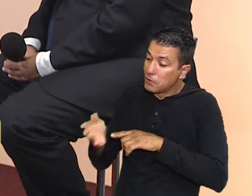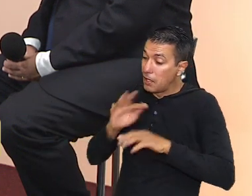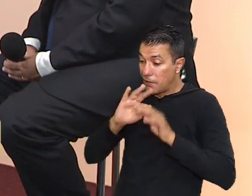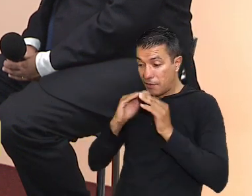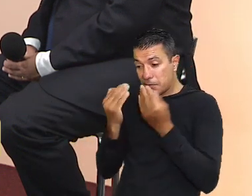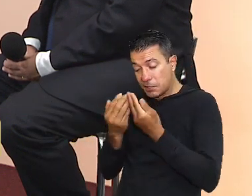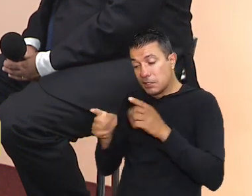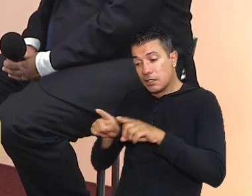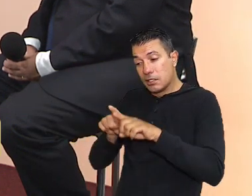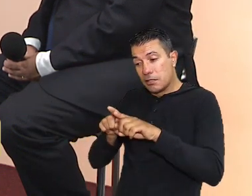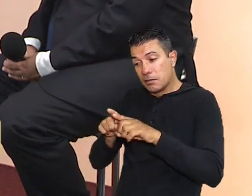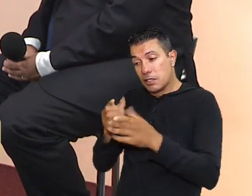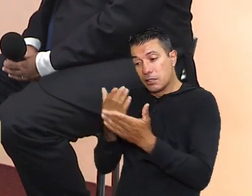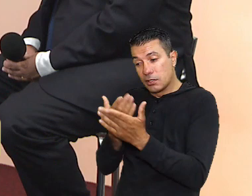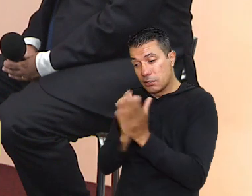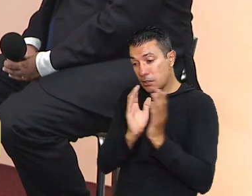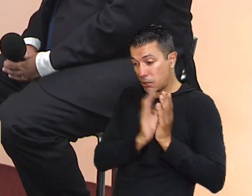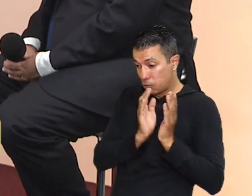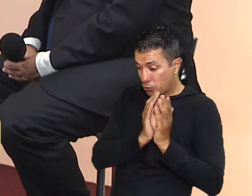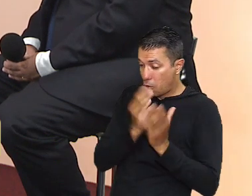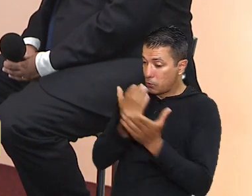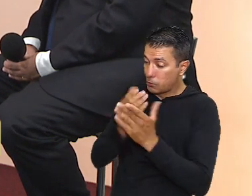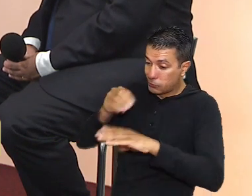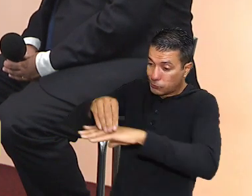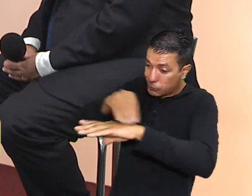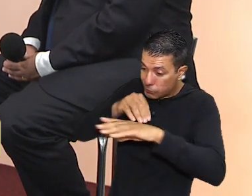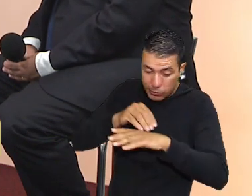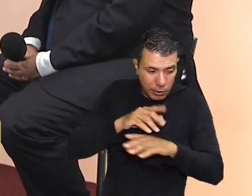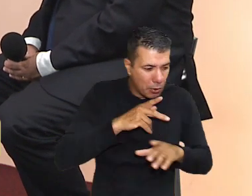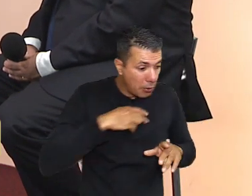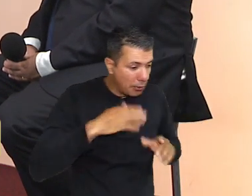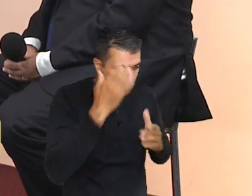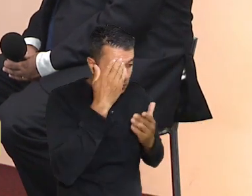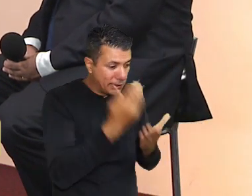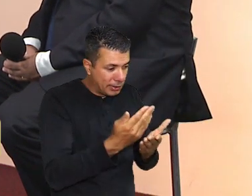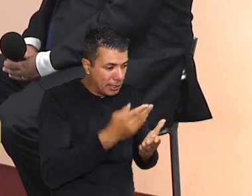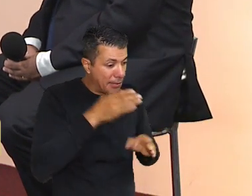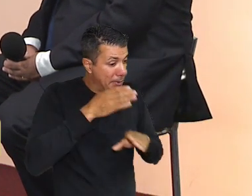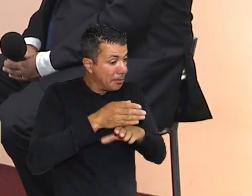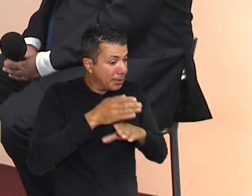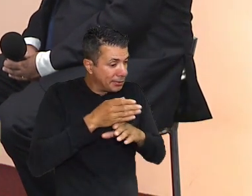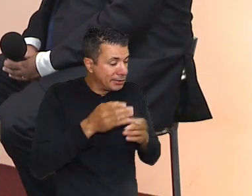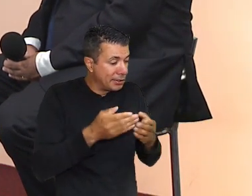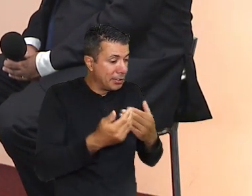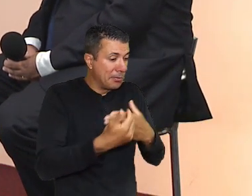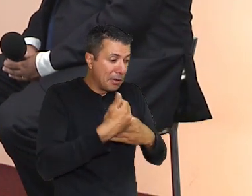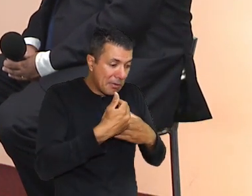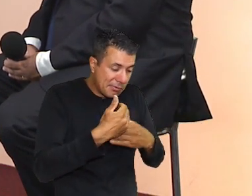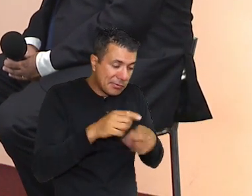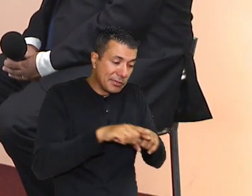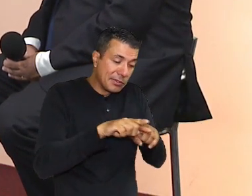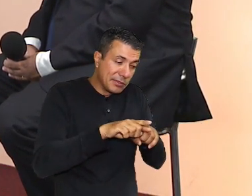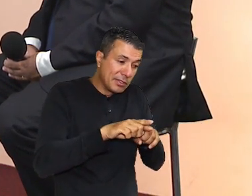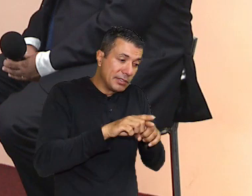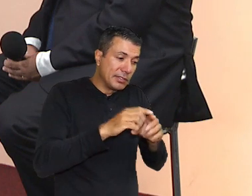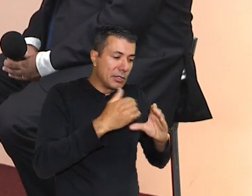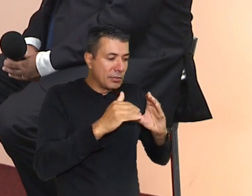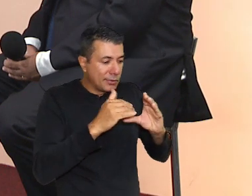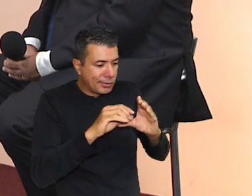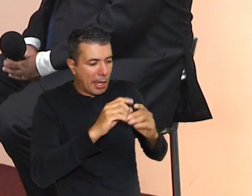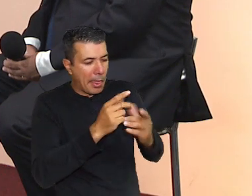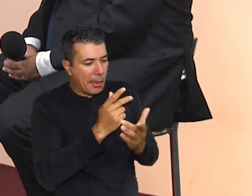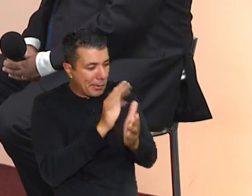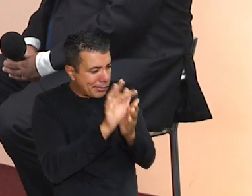sua família, a sua escola, o seu distrito. Obrigado também, pastor William, pela participação. Foi muito bom os comentários também que o senhor fez. Deus